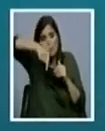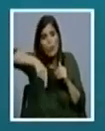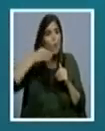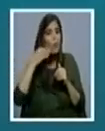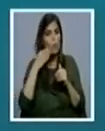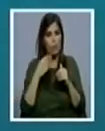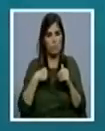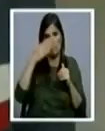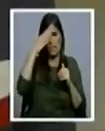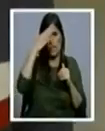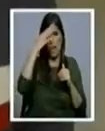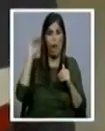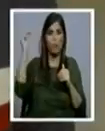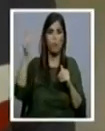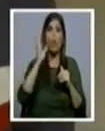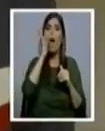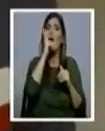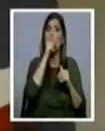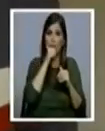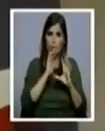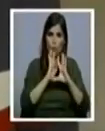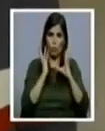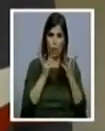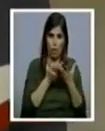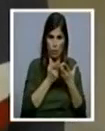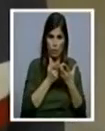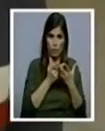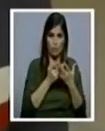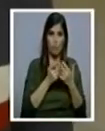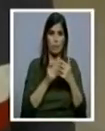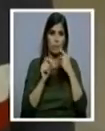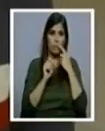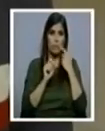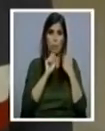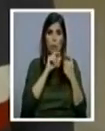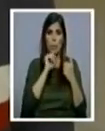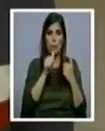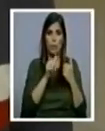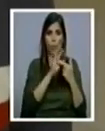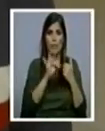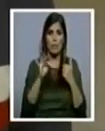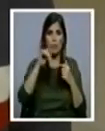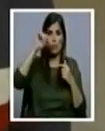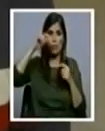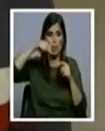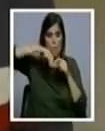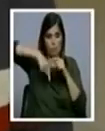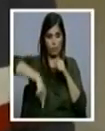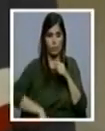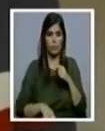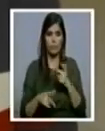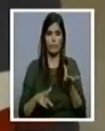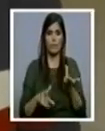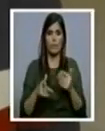profundidade. Prevê-se que no futuro, com o aquecimento global e a desoxigenação do oceano, eles possam perder em média 400 metros de profundidade do